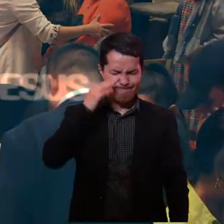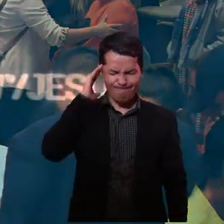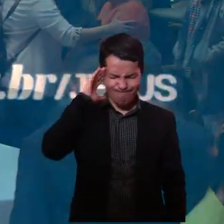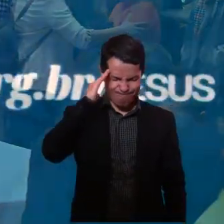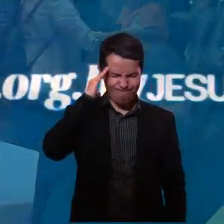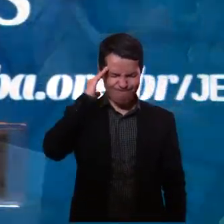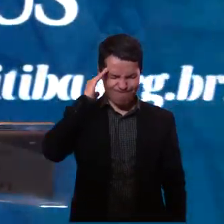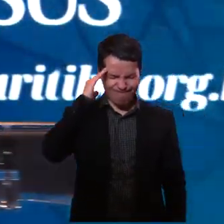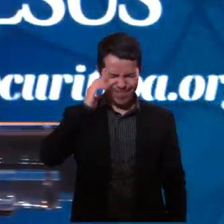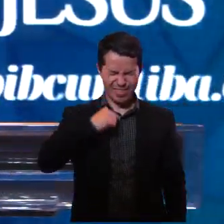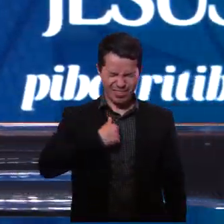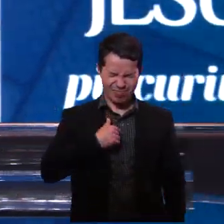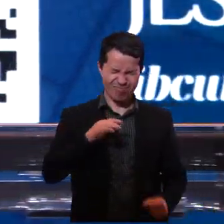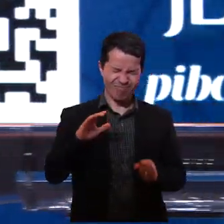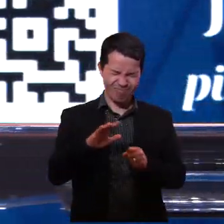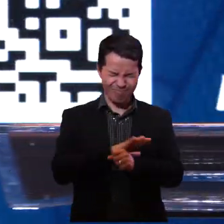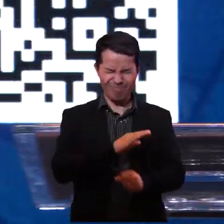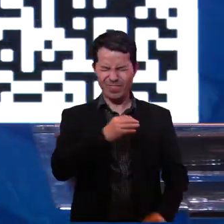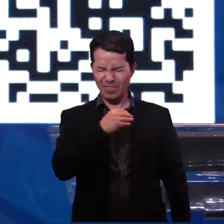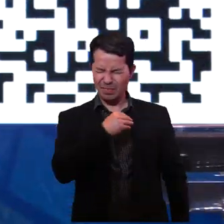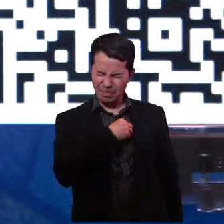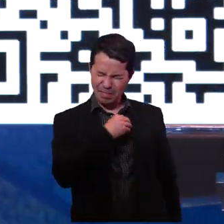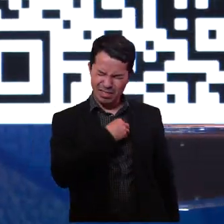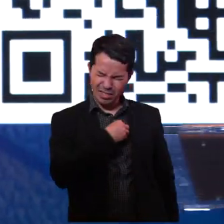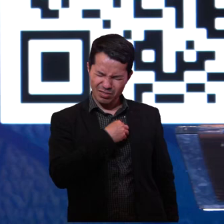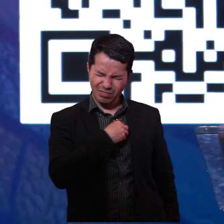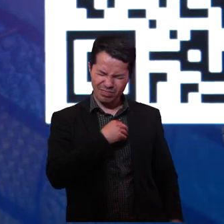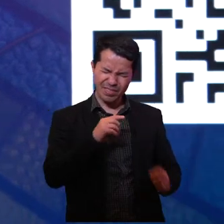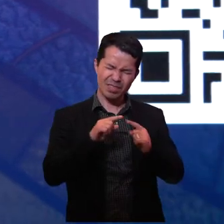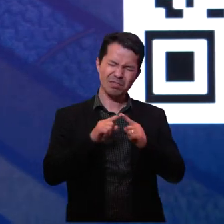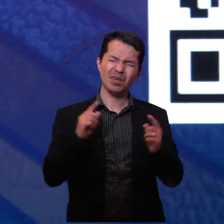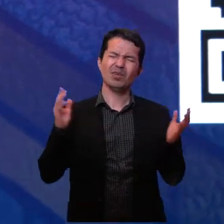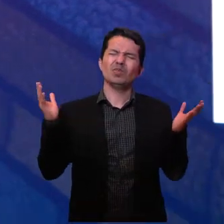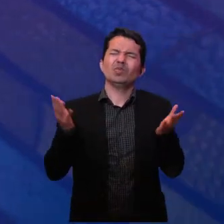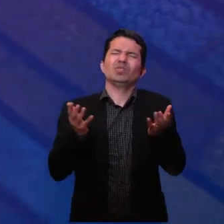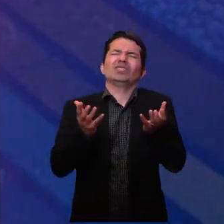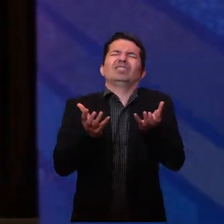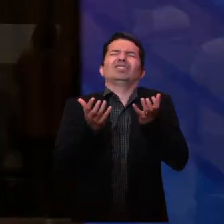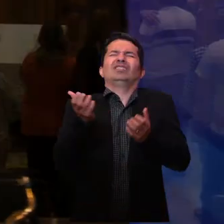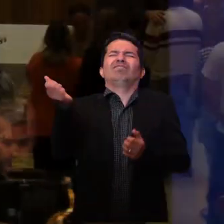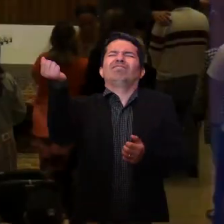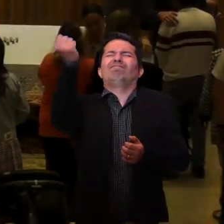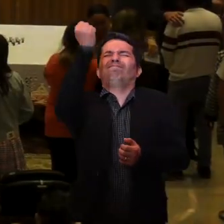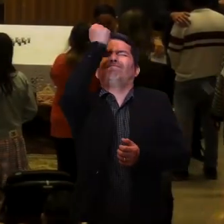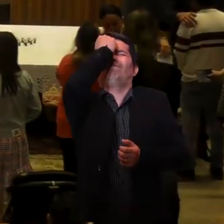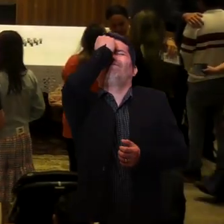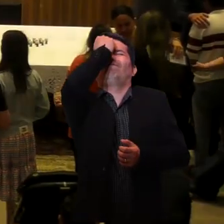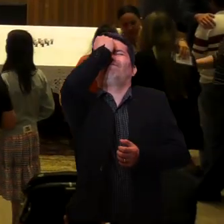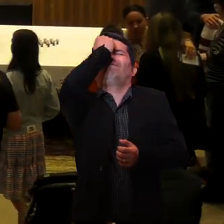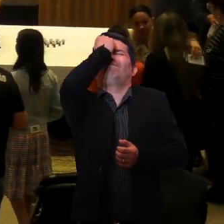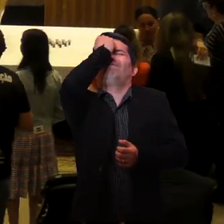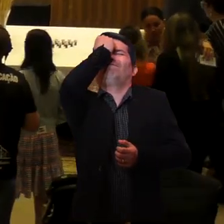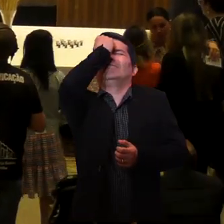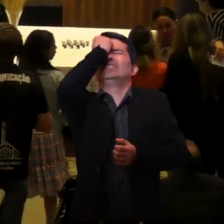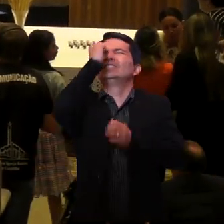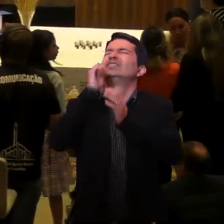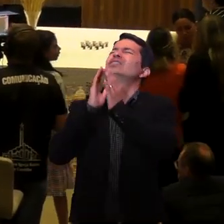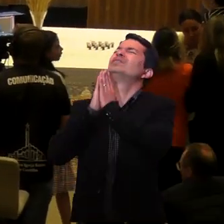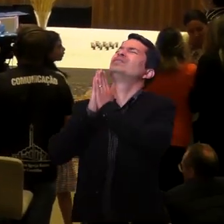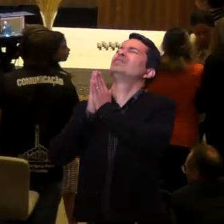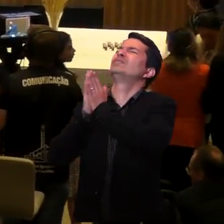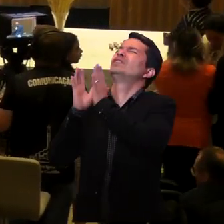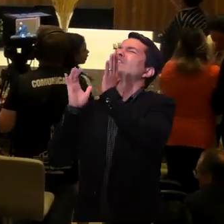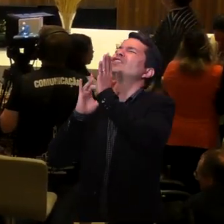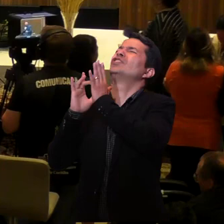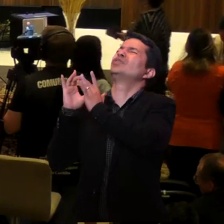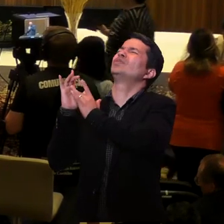pecador, mas hoje eu me arrependo. Senhor, coloca o teu selo no meu